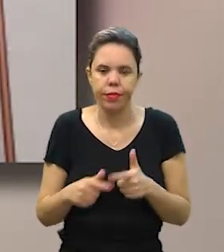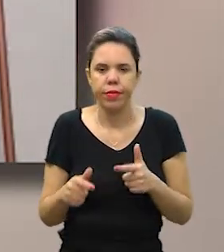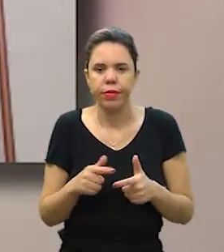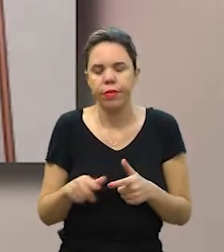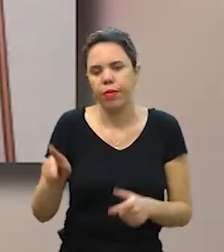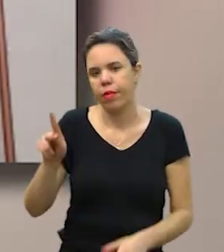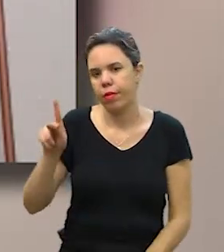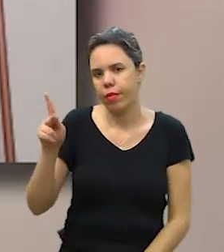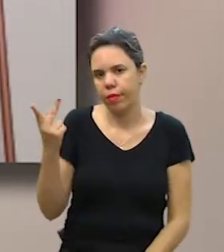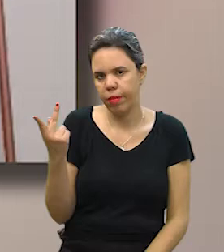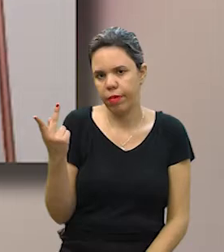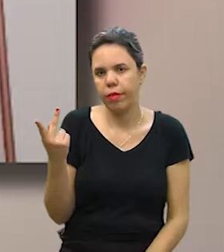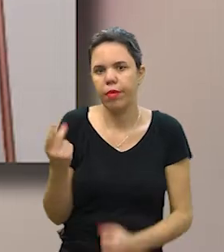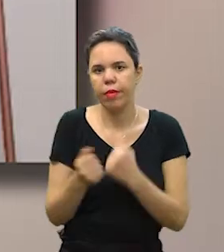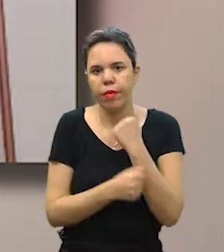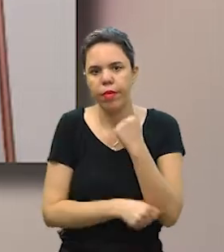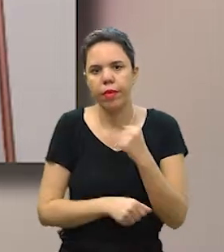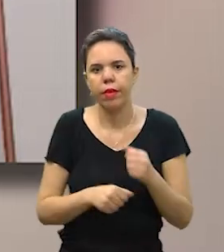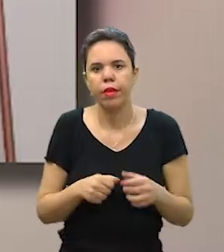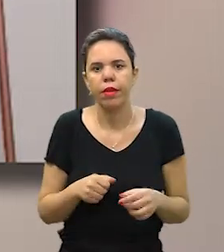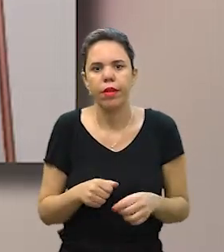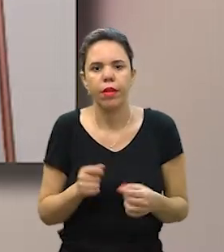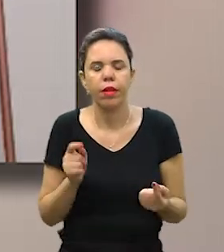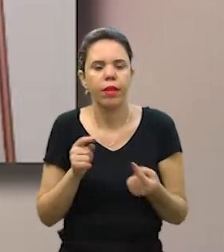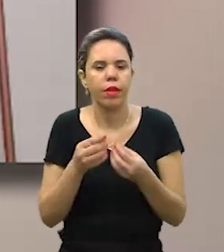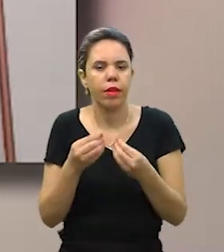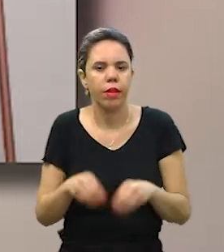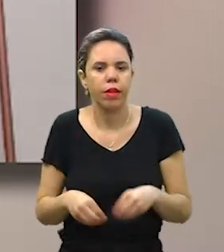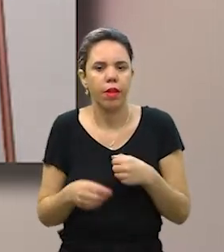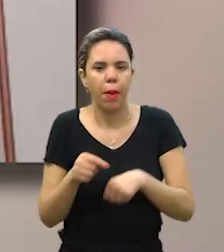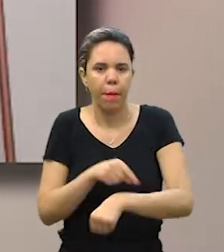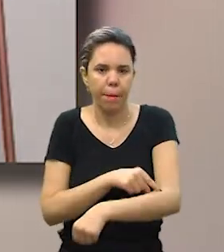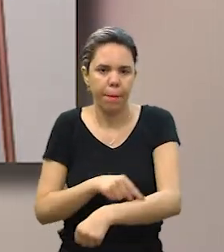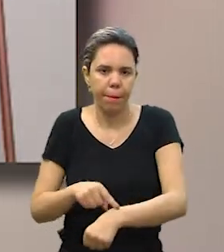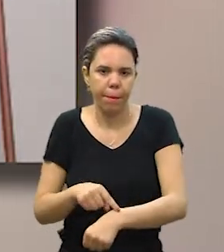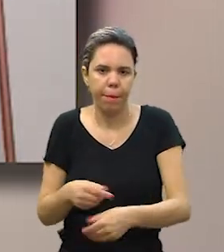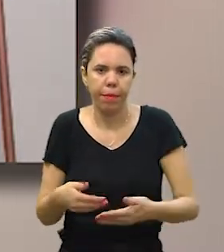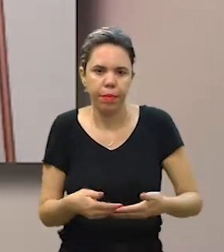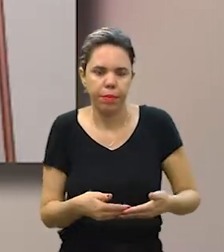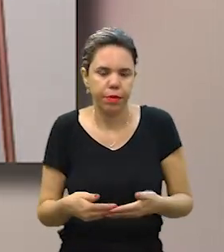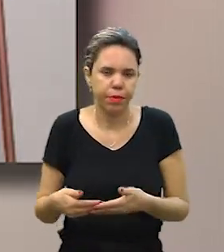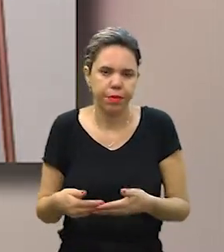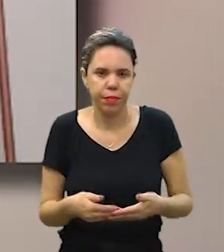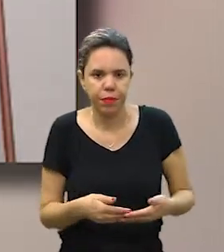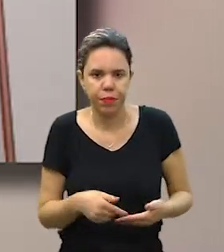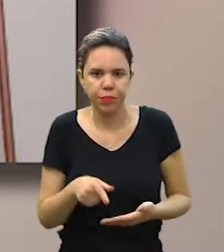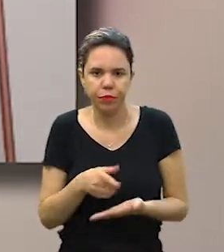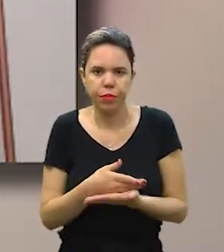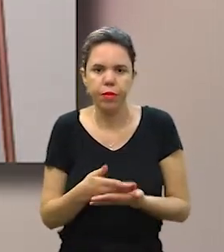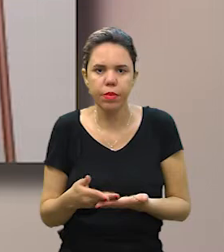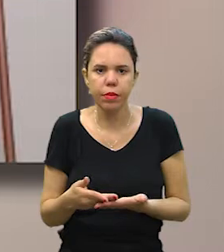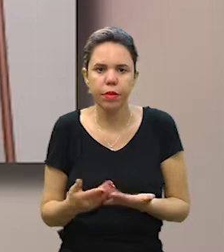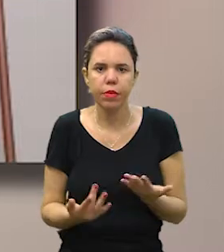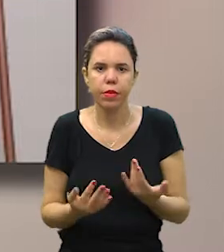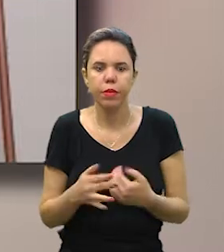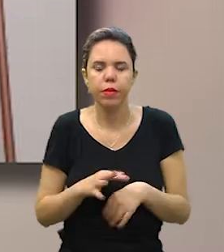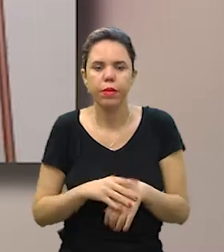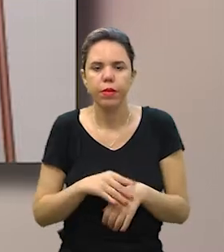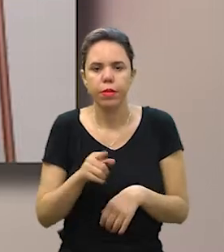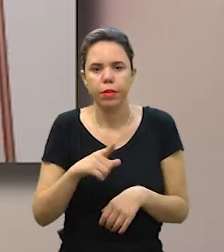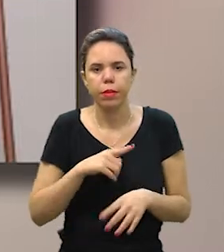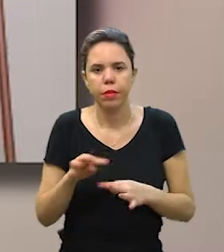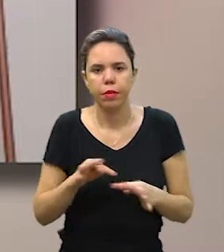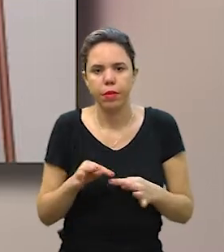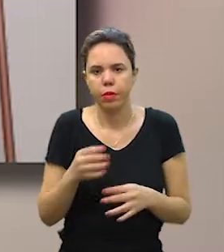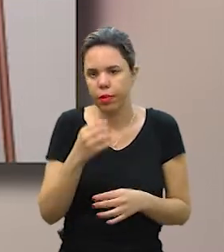esse pH da evacuação e atingindo a pele do bebê. Então, aquele bebê que iniciou uma assadura e você